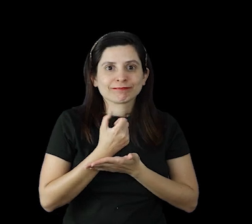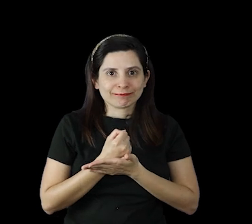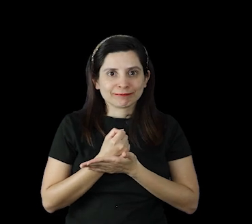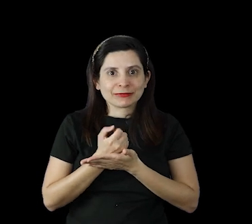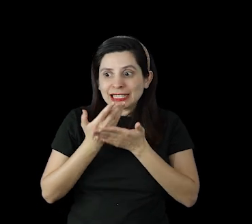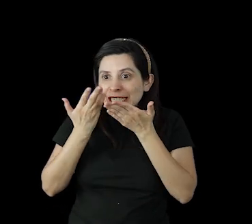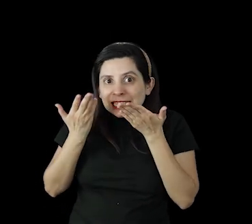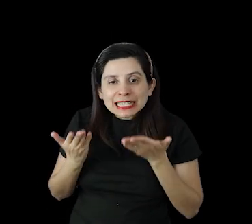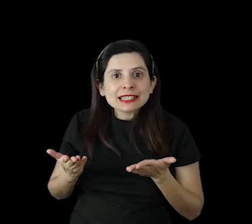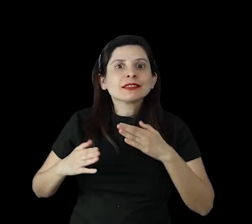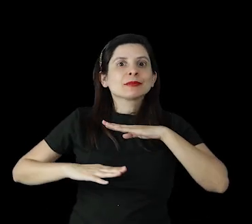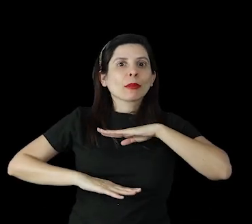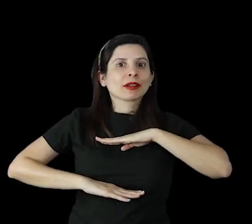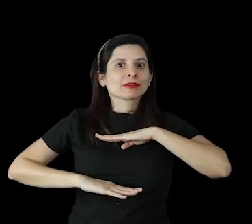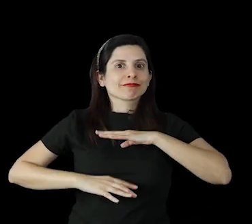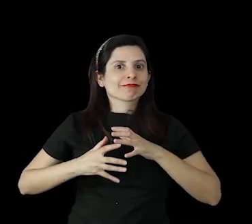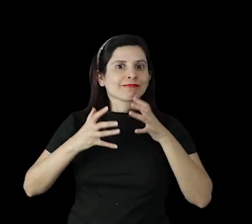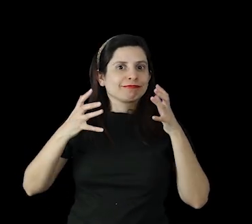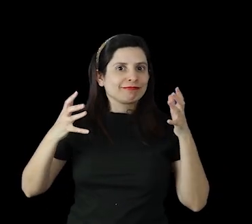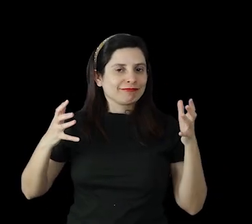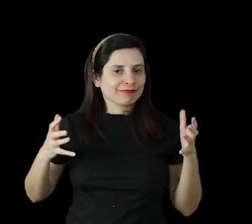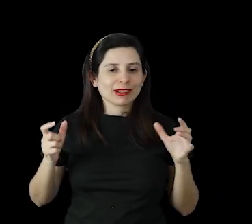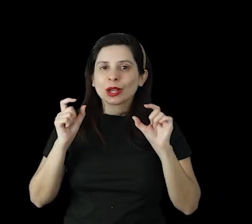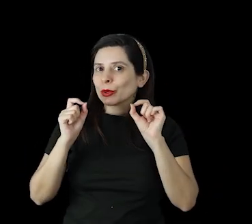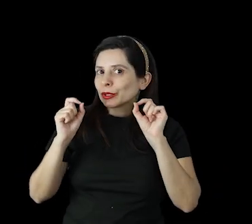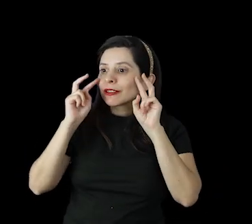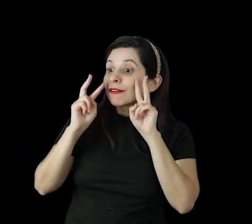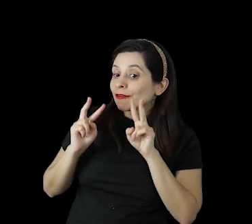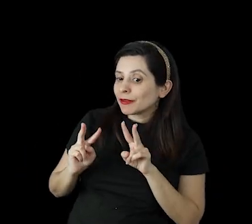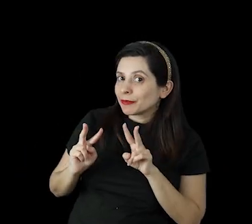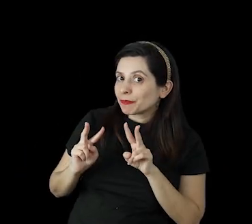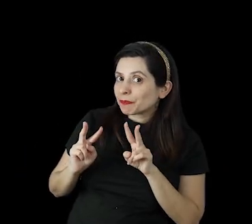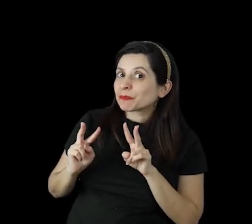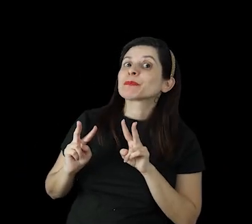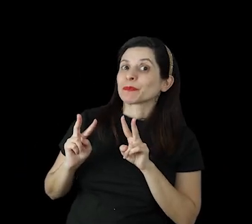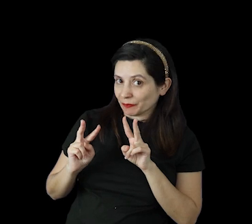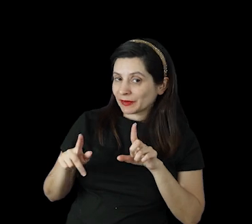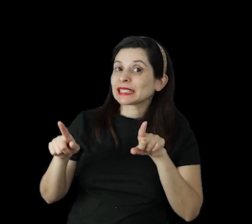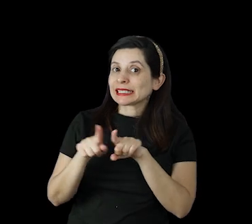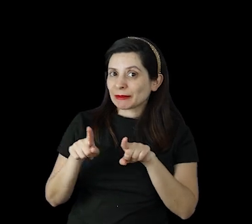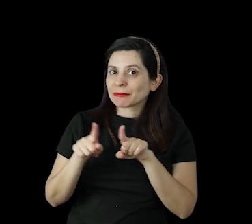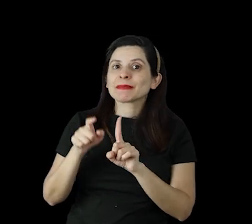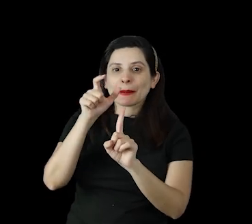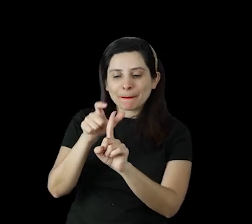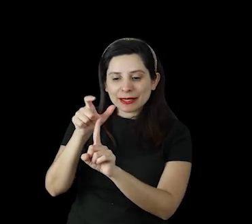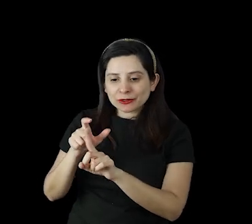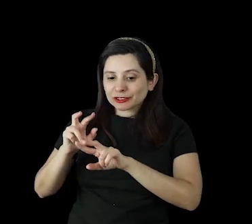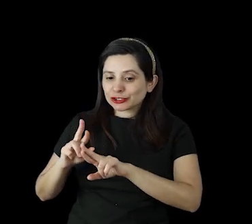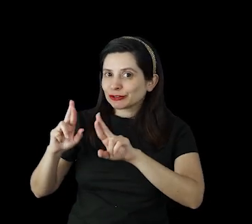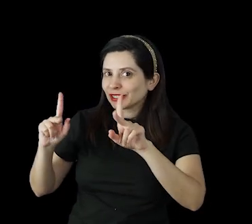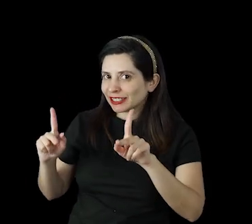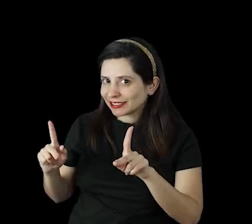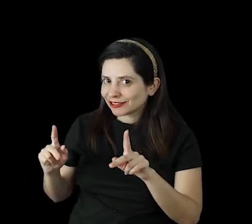e isso é uma grande situação. E aí, só que o que que a gente vê? Ele também tem personagens